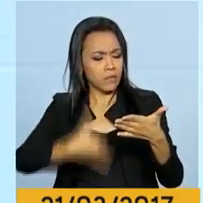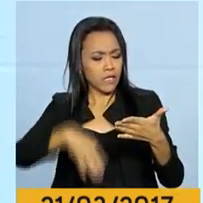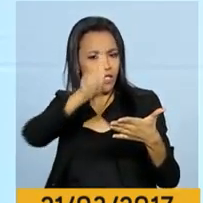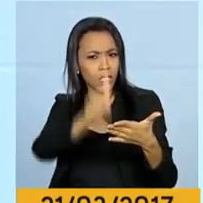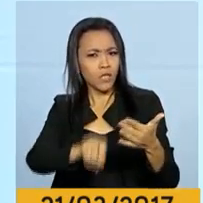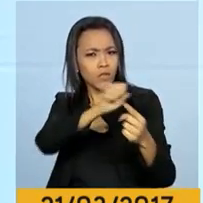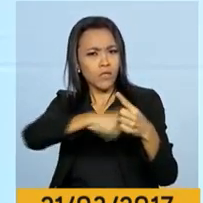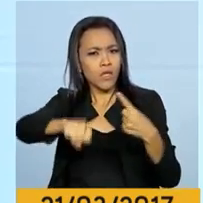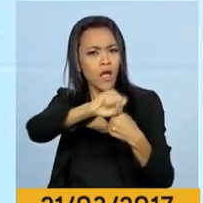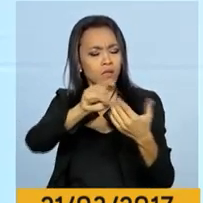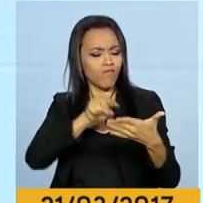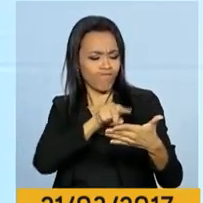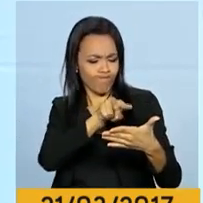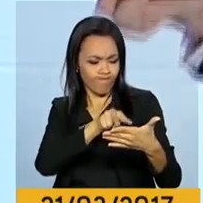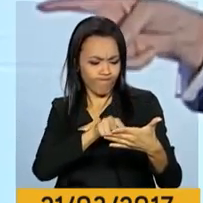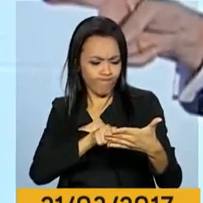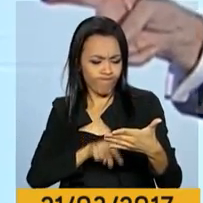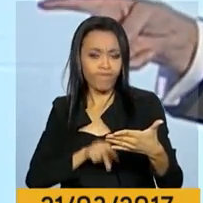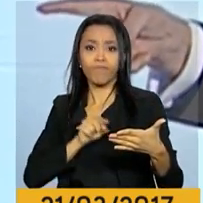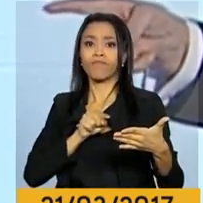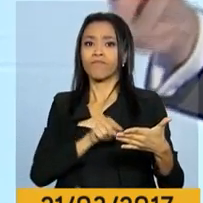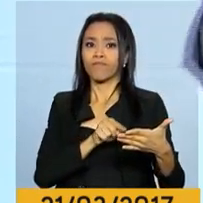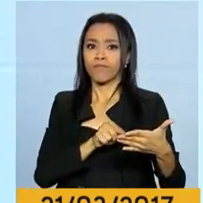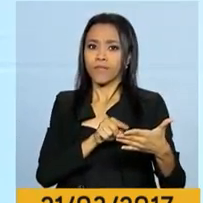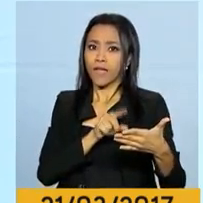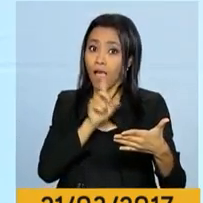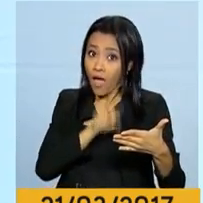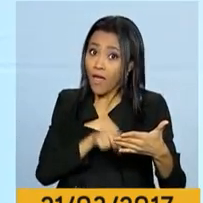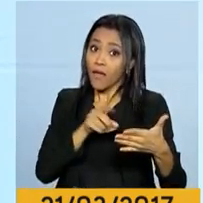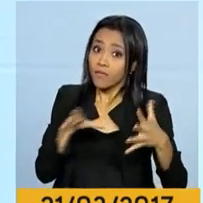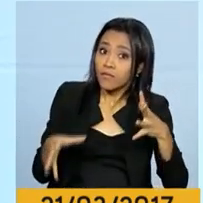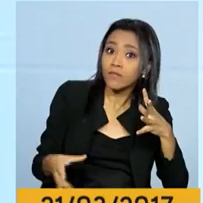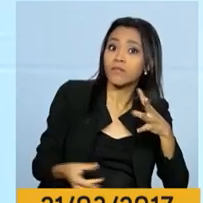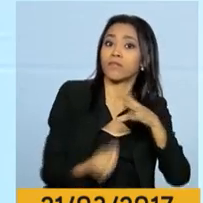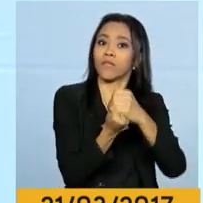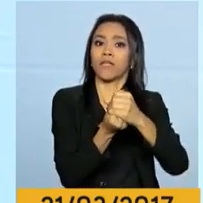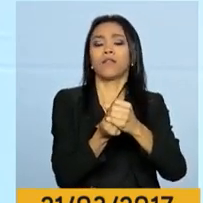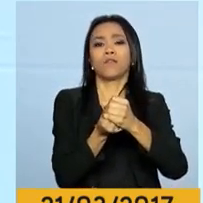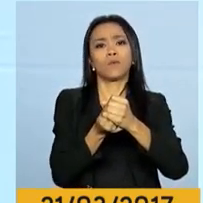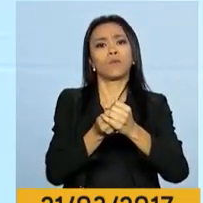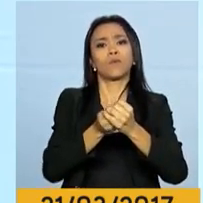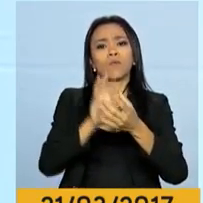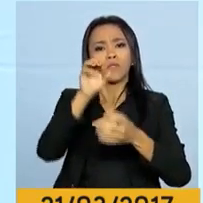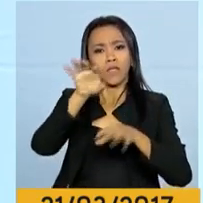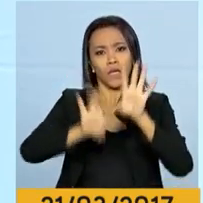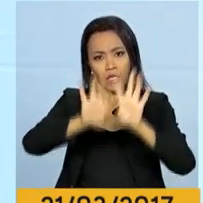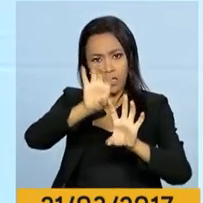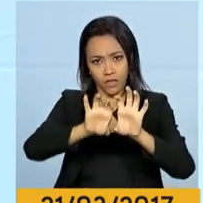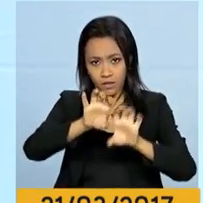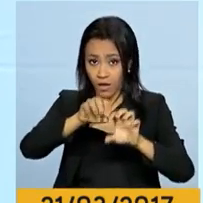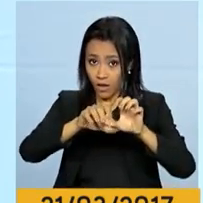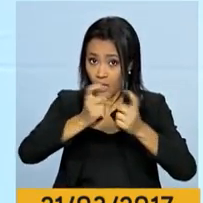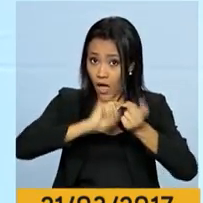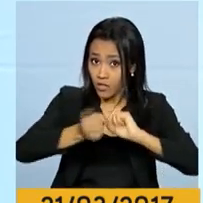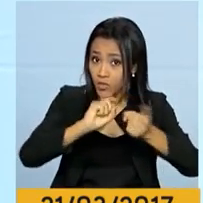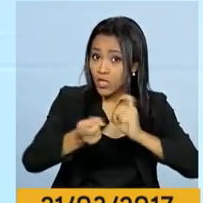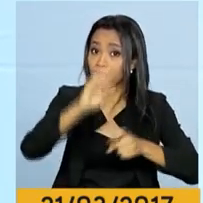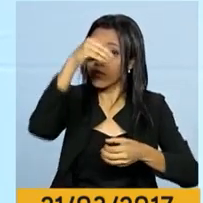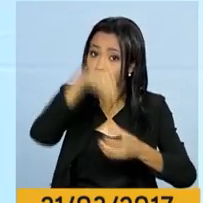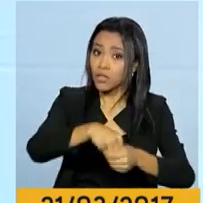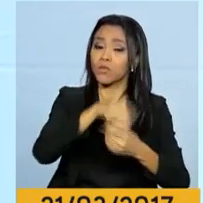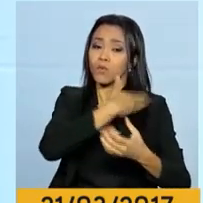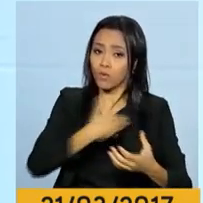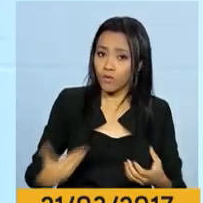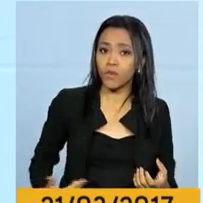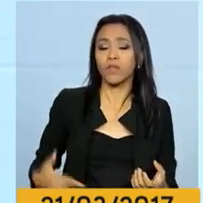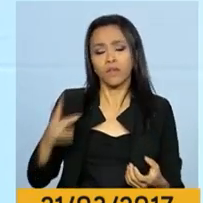os direitos sociais não estão arrolados em lei ordinária, estão arrolados na estrutura do Estado, portanto, na própria Constituição. Você vê lá